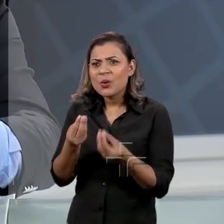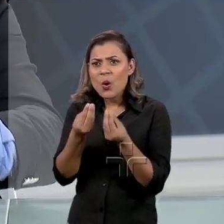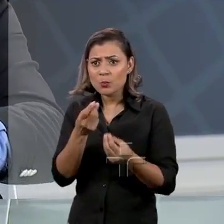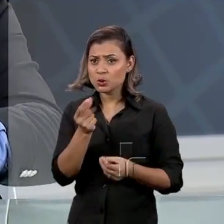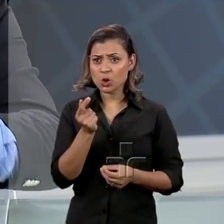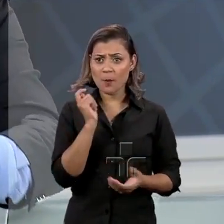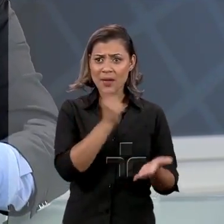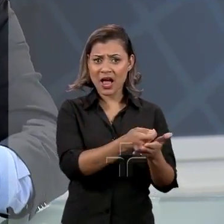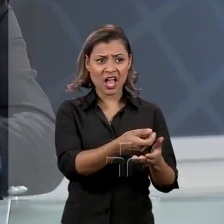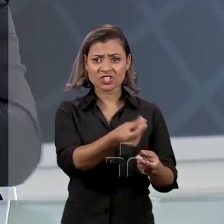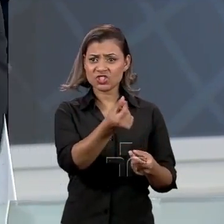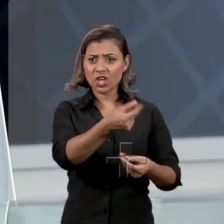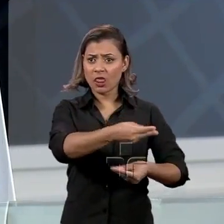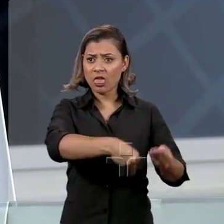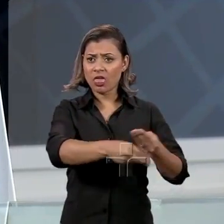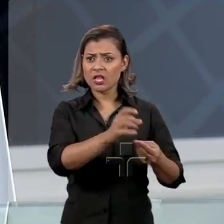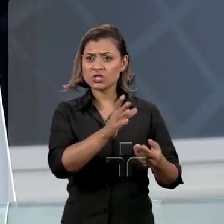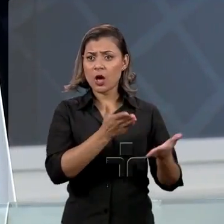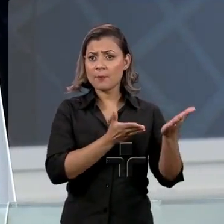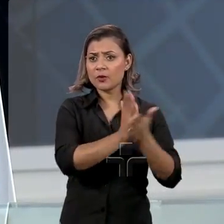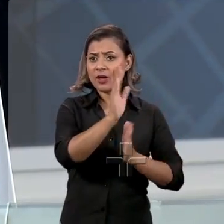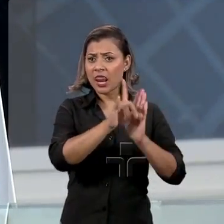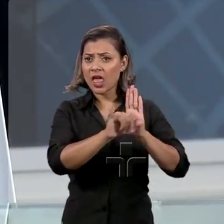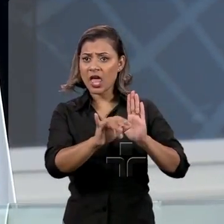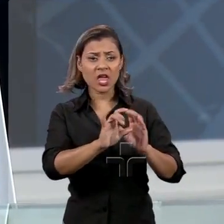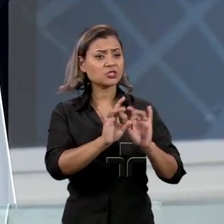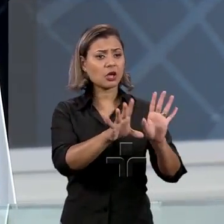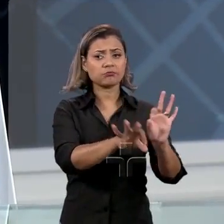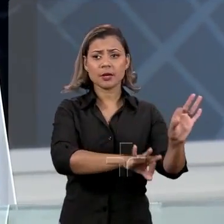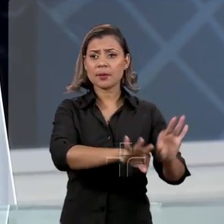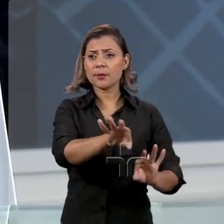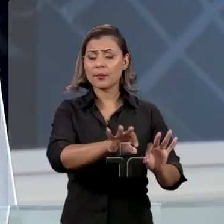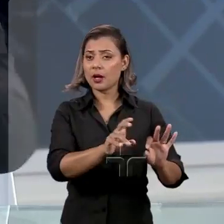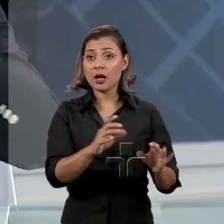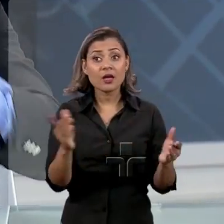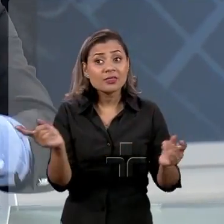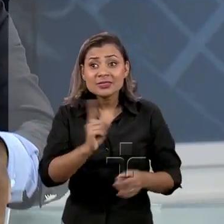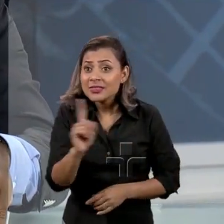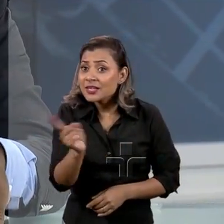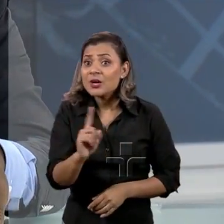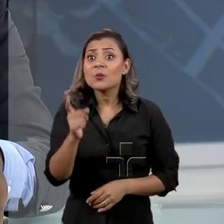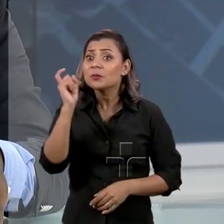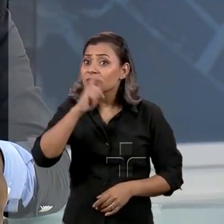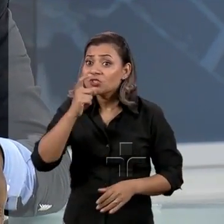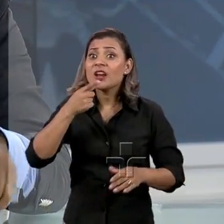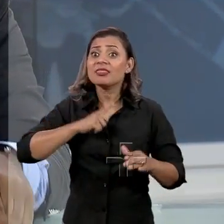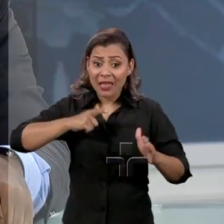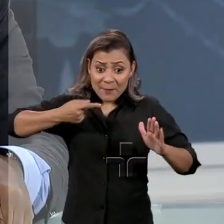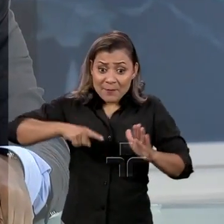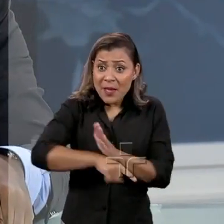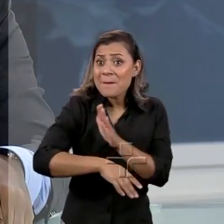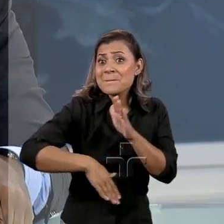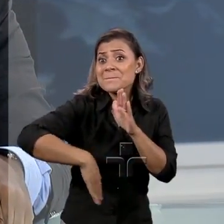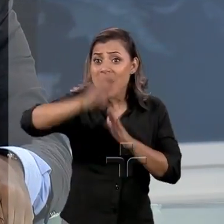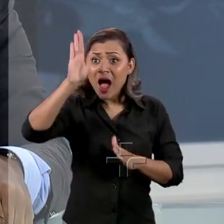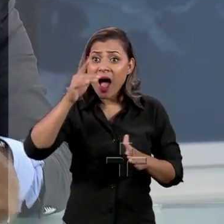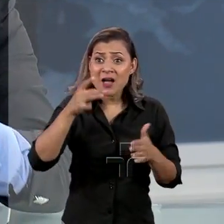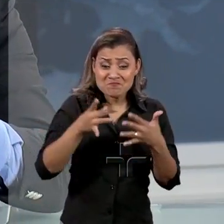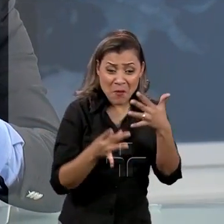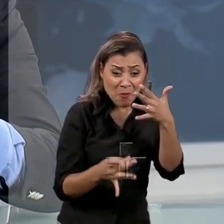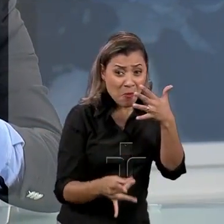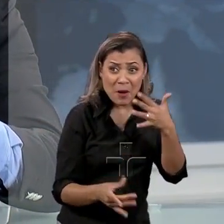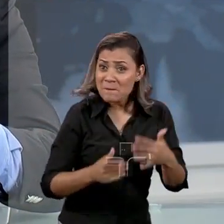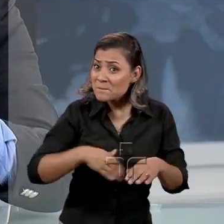e para votar uma ou outra lei, eles recebiam e usavam essa propina. Agora a gente está vendo que o buraco é muito mais fundo, muito mais profundo.